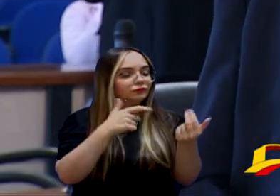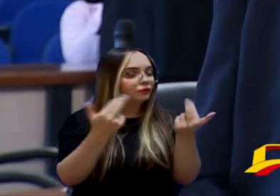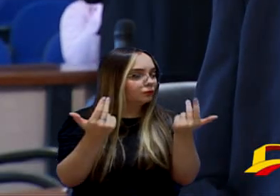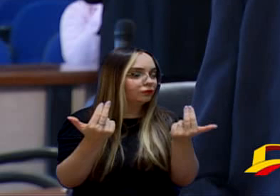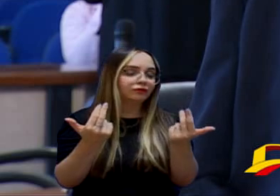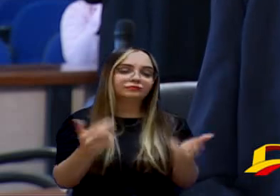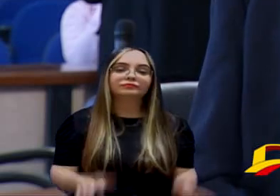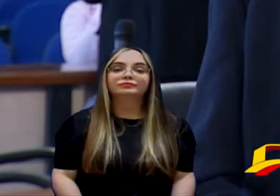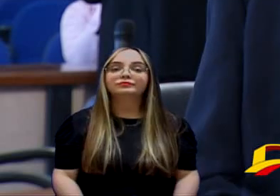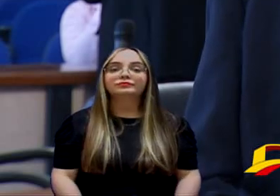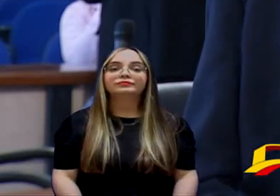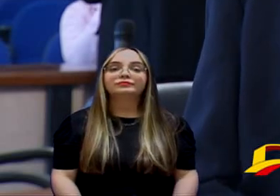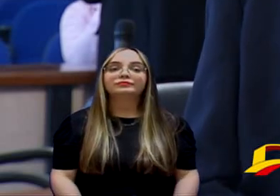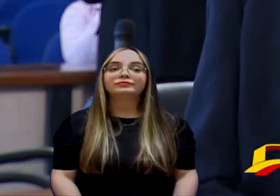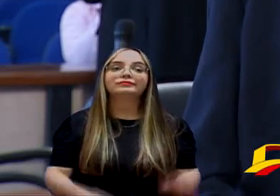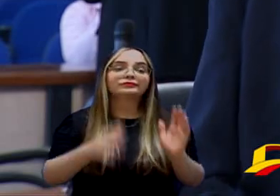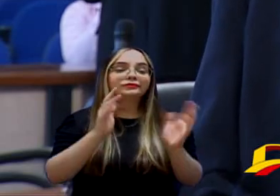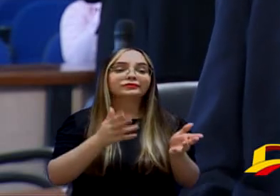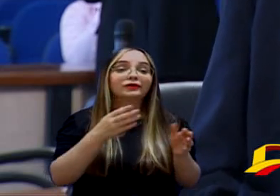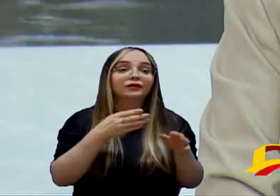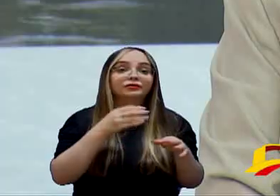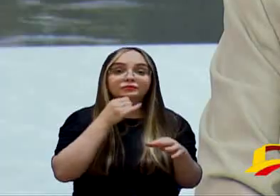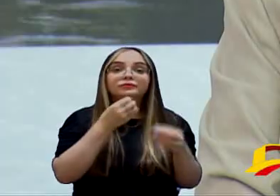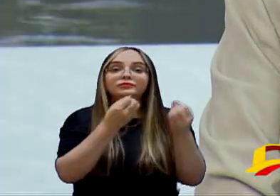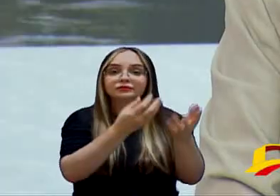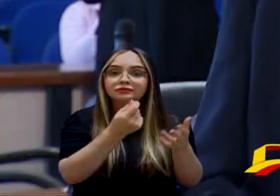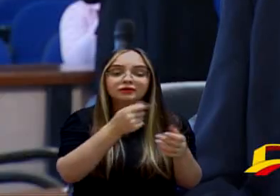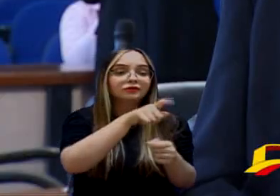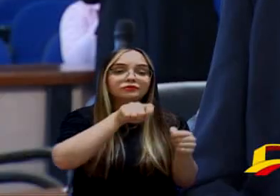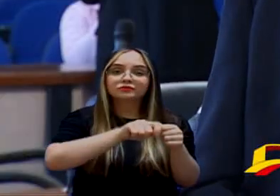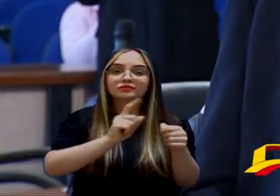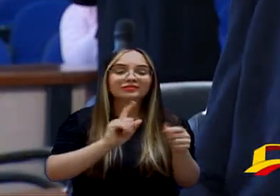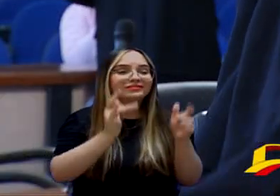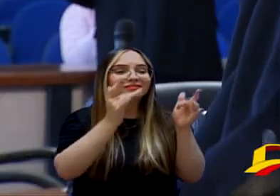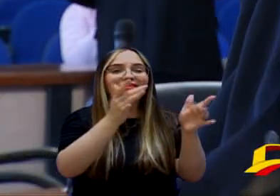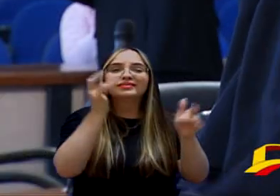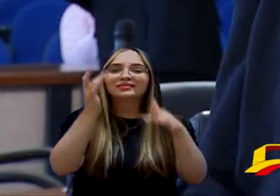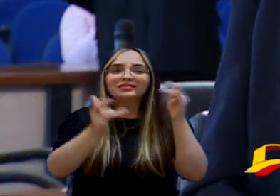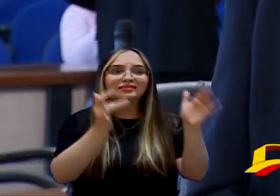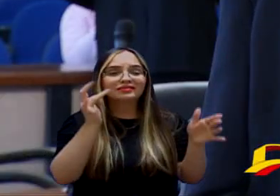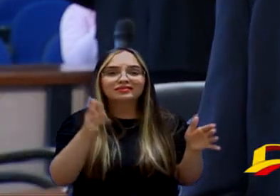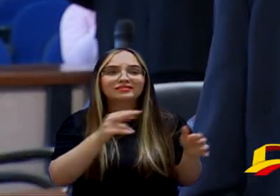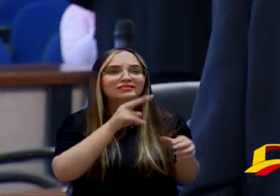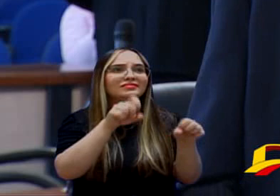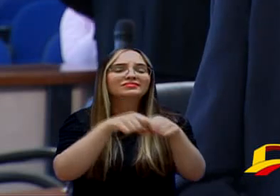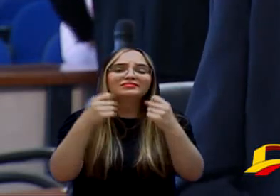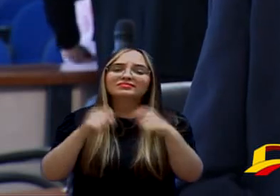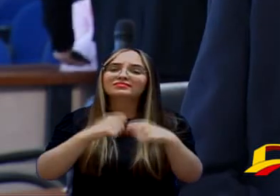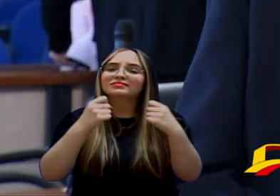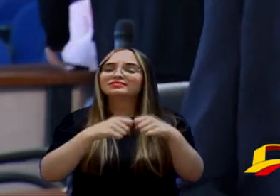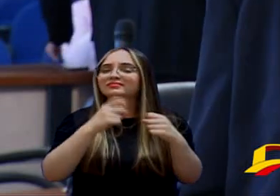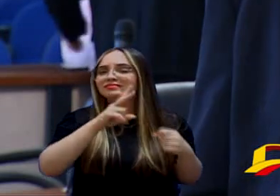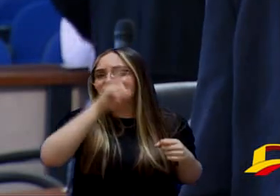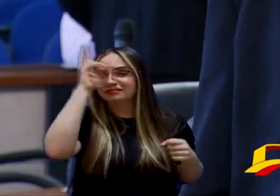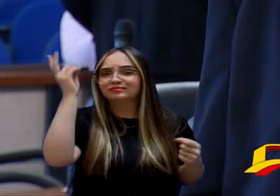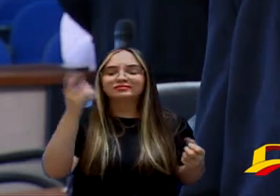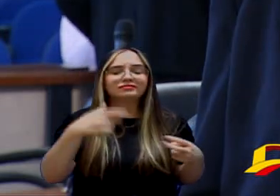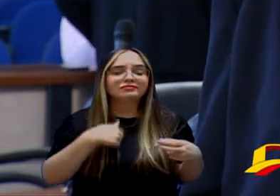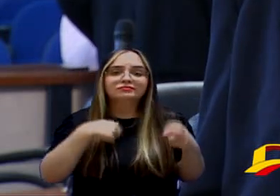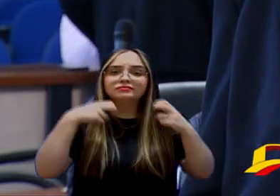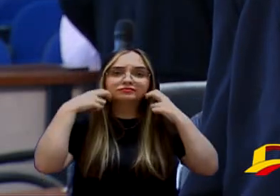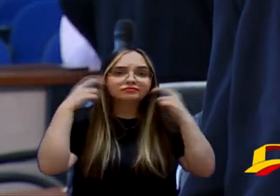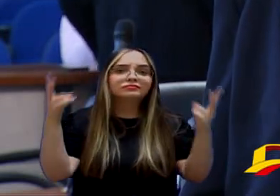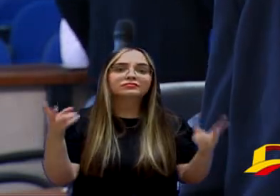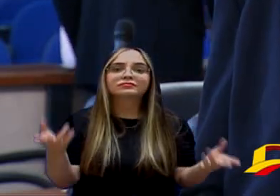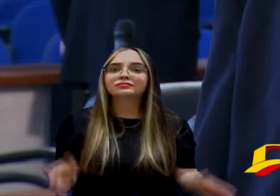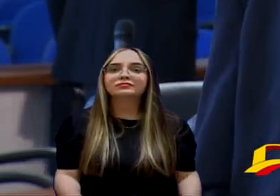então já tava no estado eu fui acompanhar uma ação dessa lá no Manchester que morto de vergonha